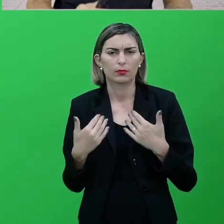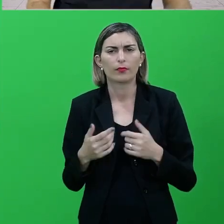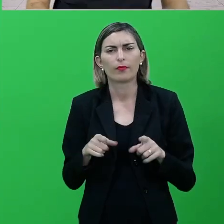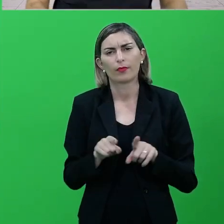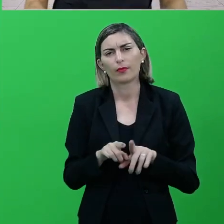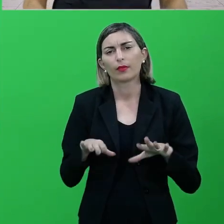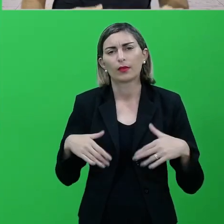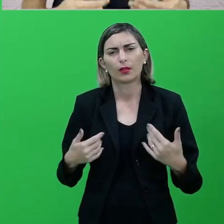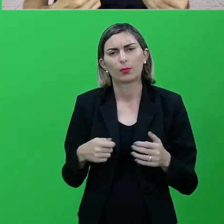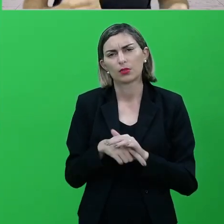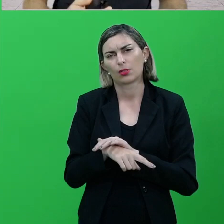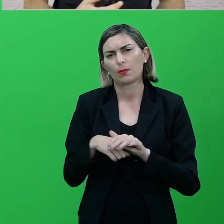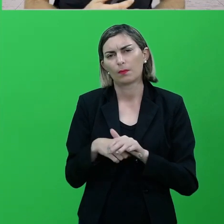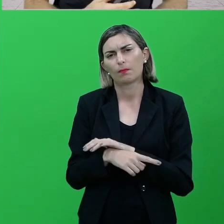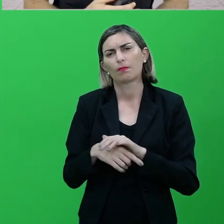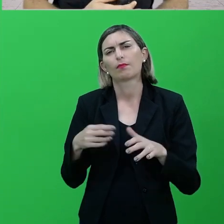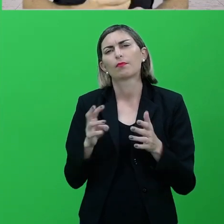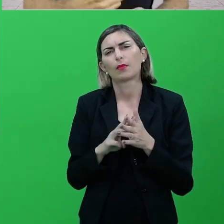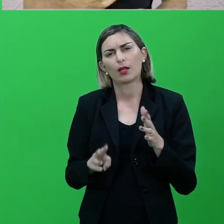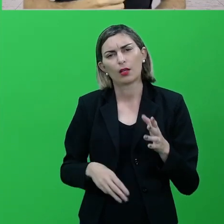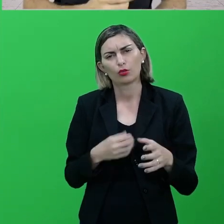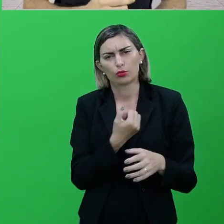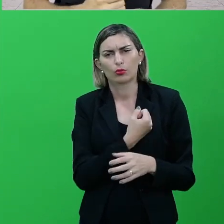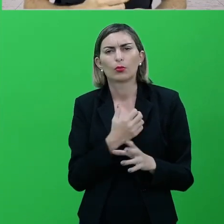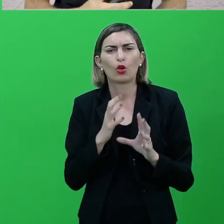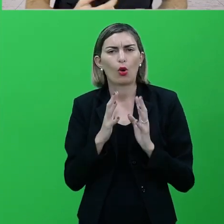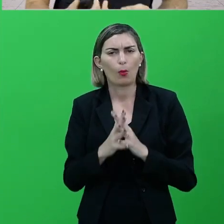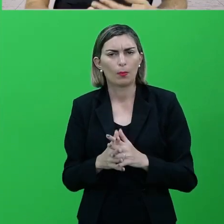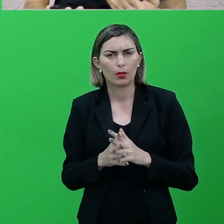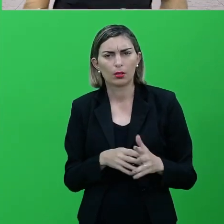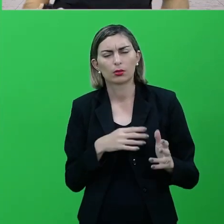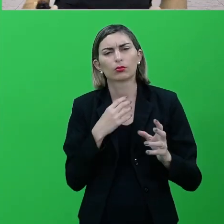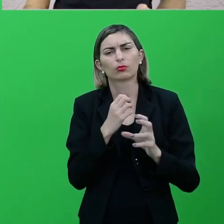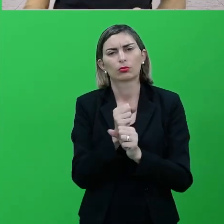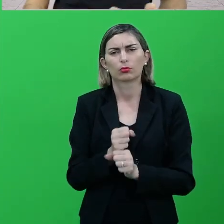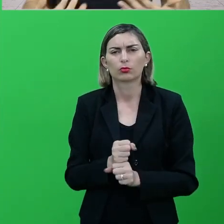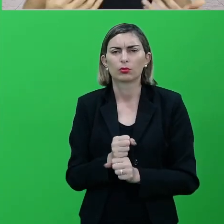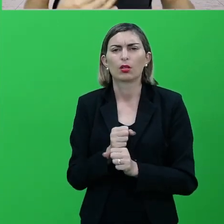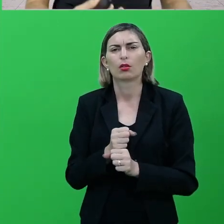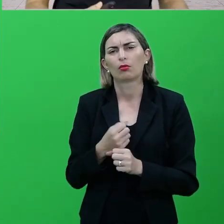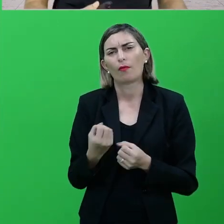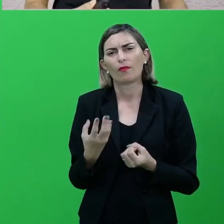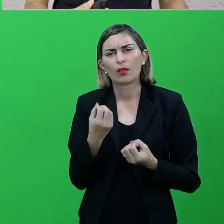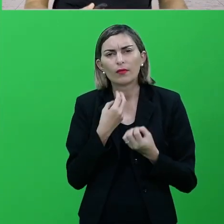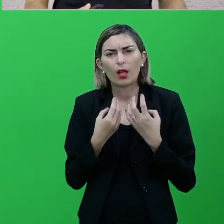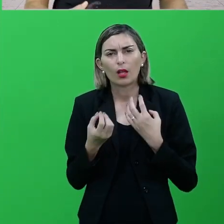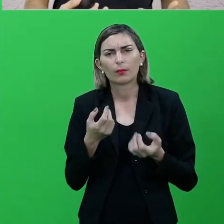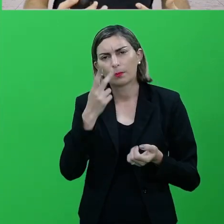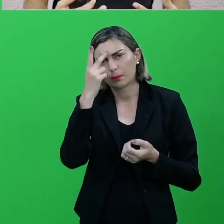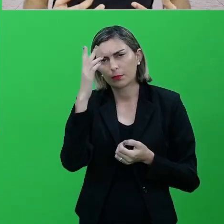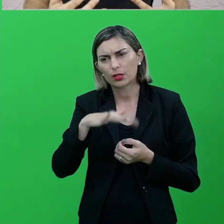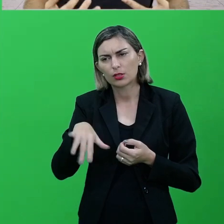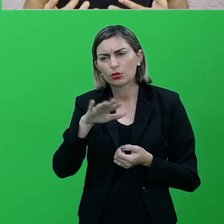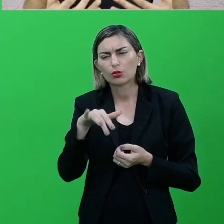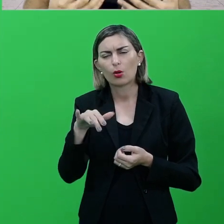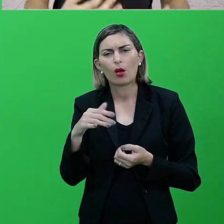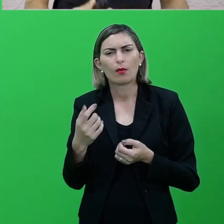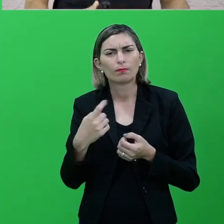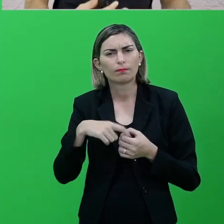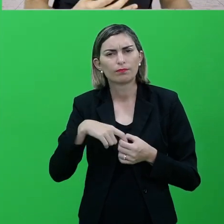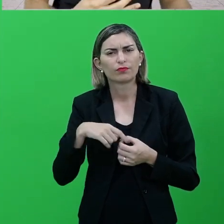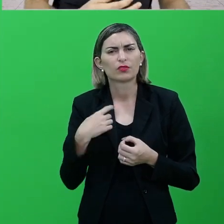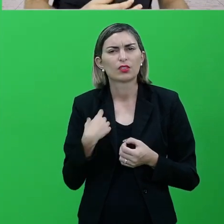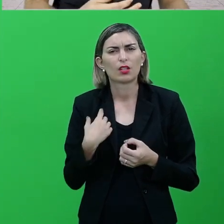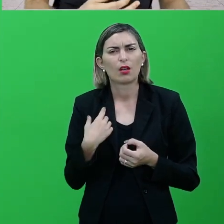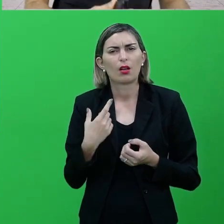preciso analisar métricas mais complexas, envolvendo sobretudo o feedback, ou seja, o retorno daquelas pessoas que são